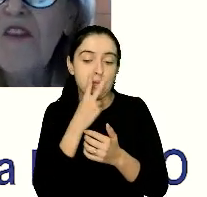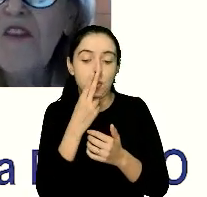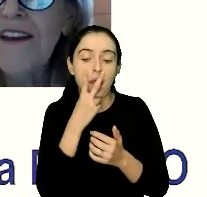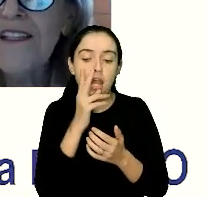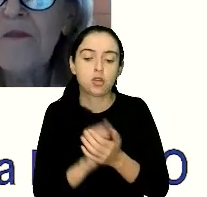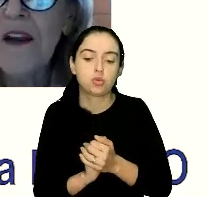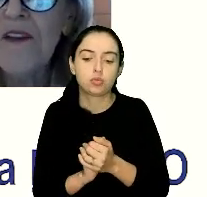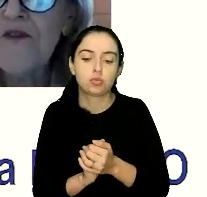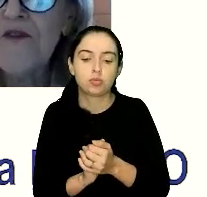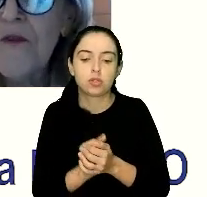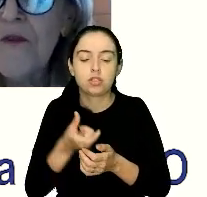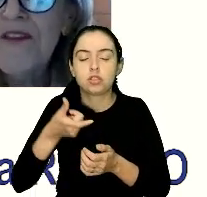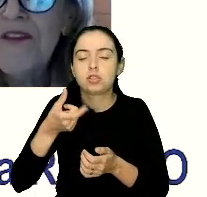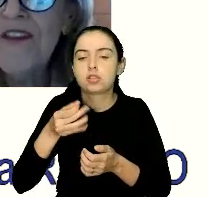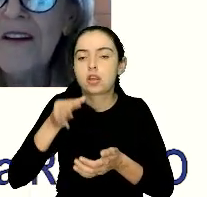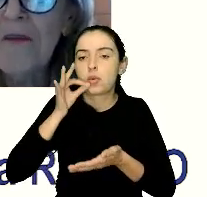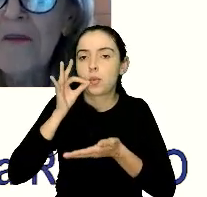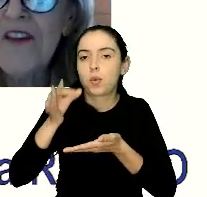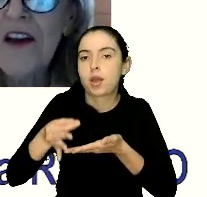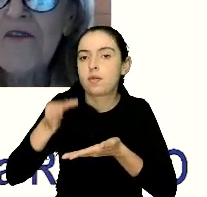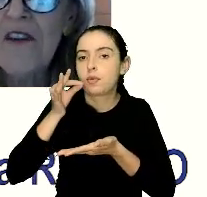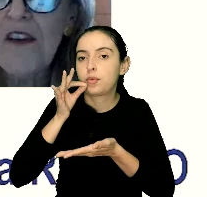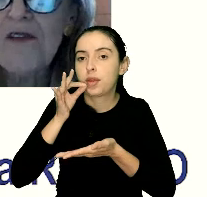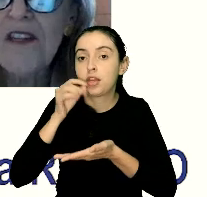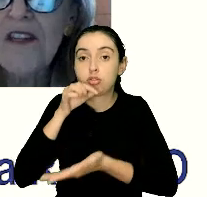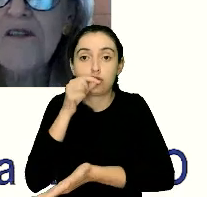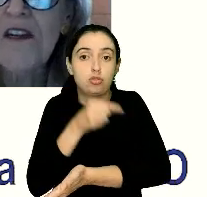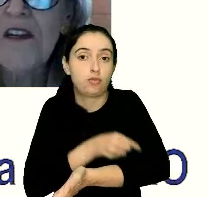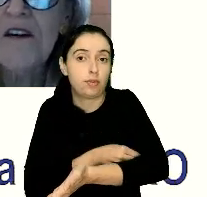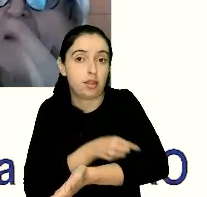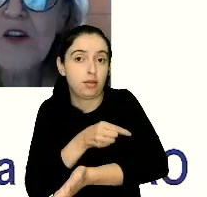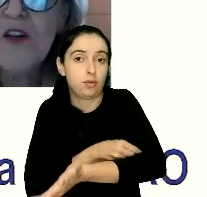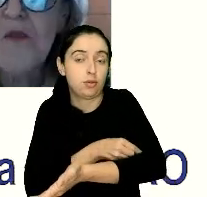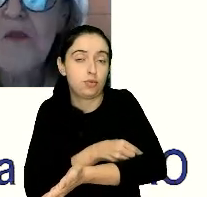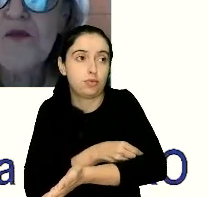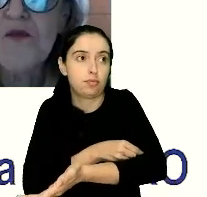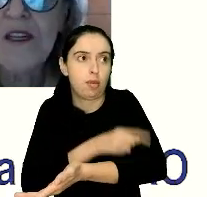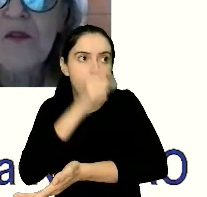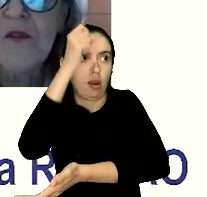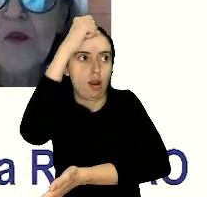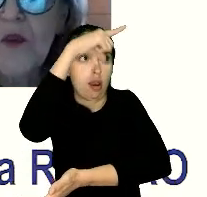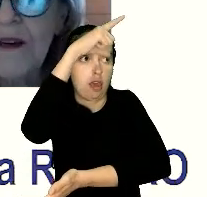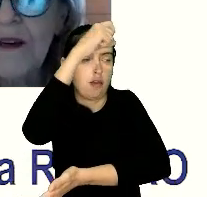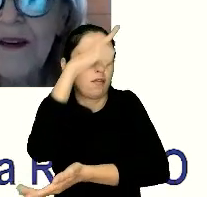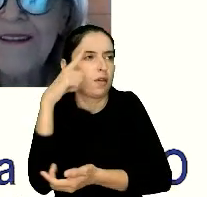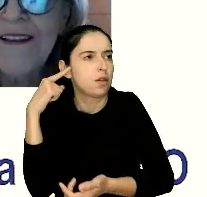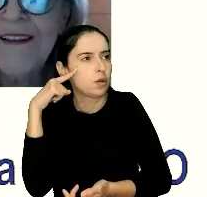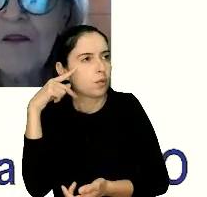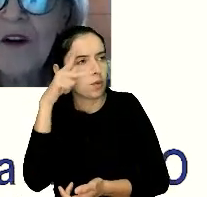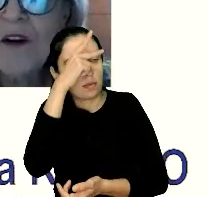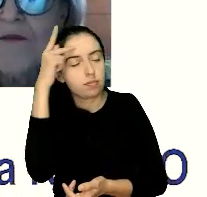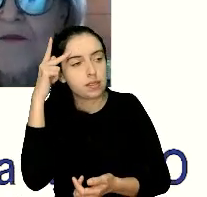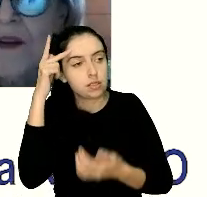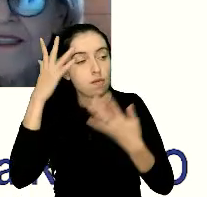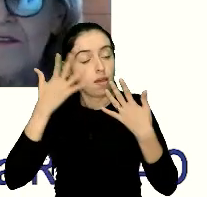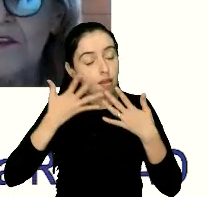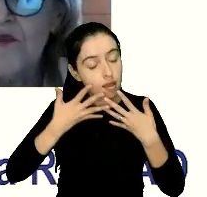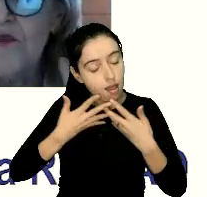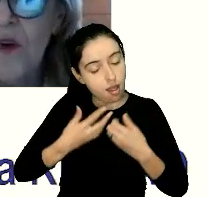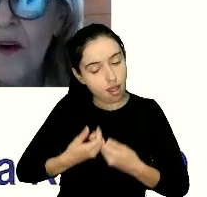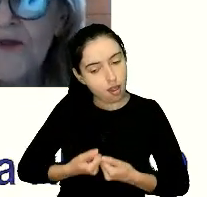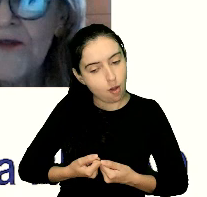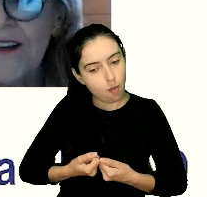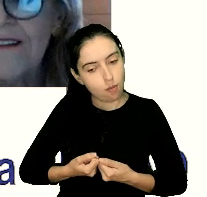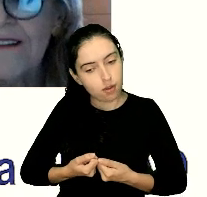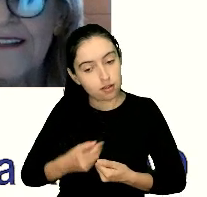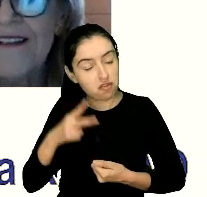tomando café expresso diretamente na veia. Vocês veem que é a imagem de uma pessoa tranquila, né? Olha, basta ver